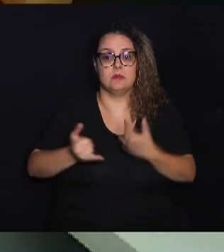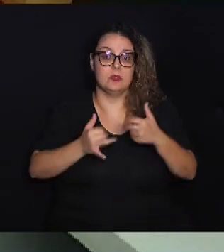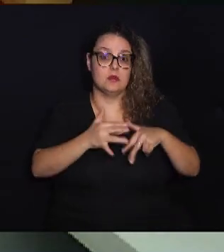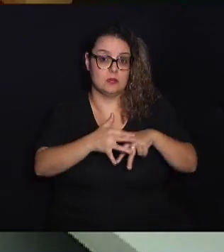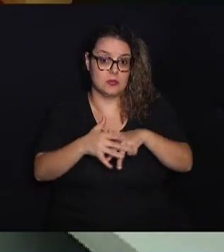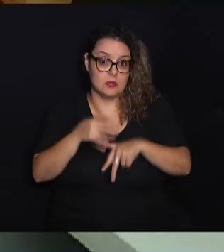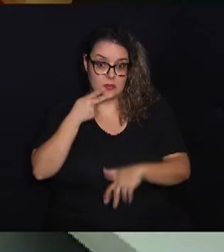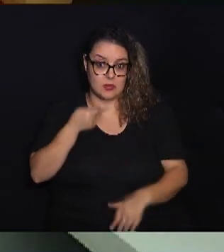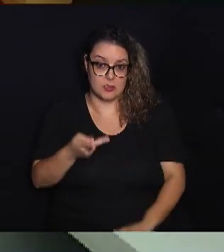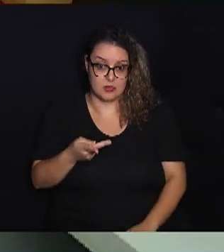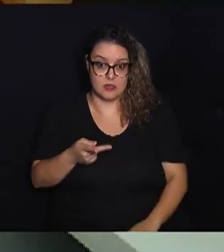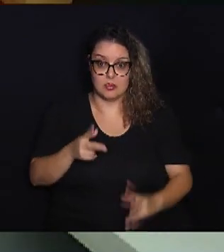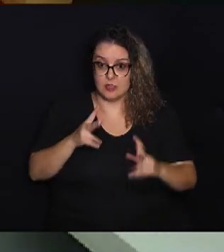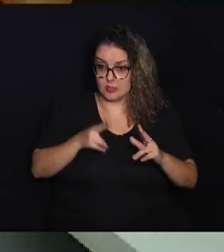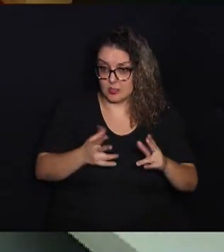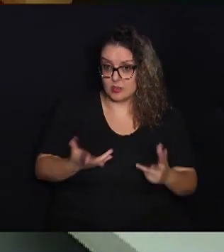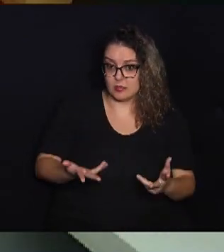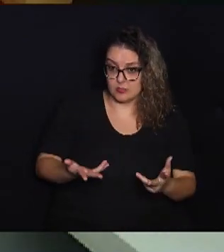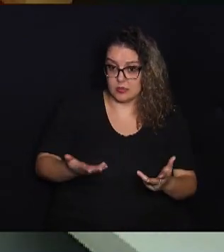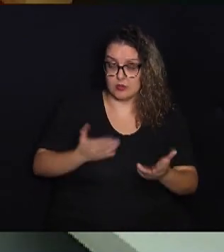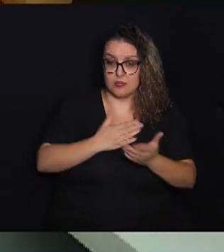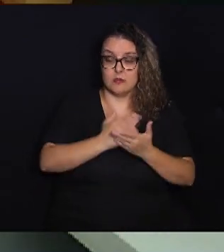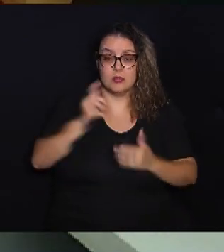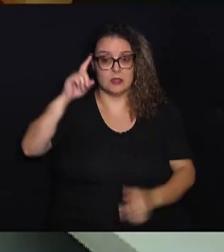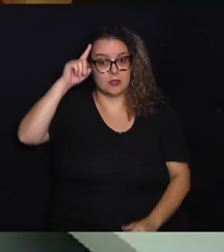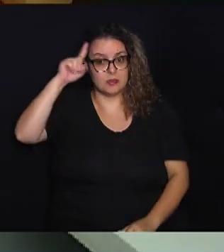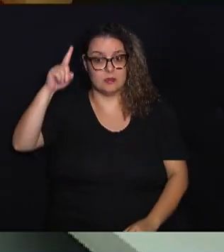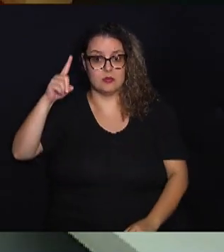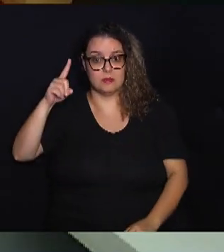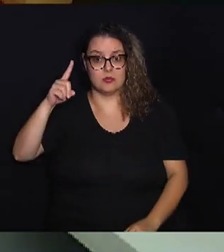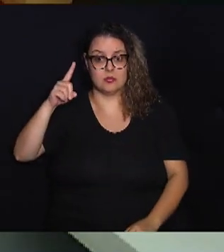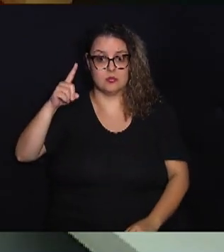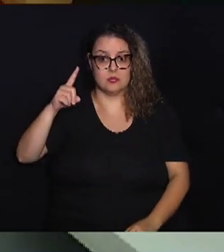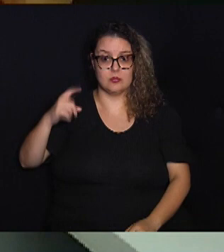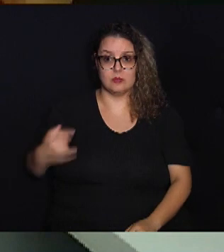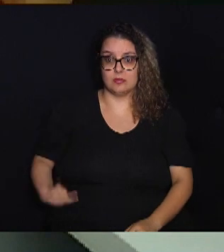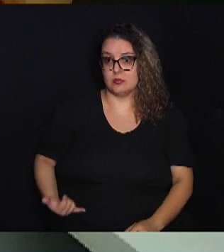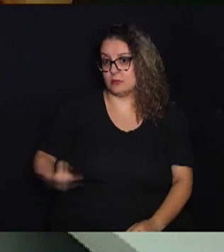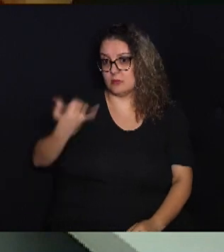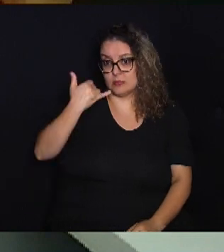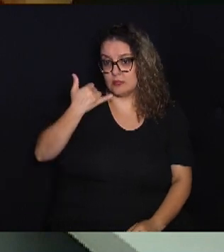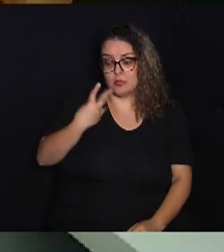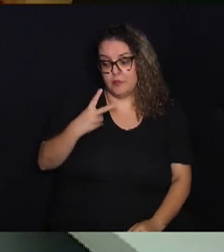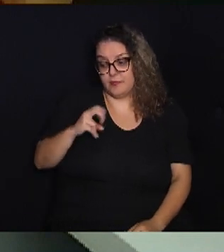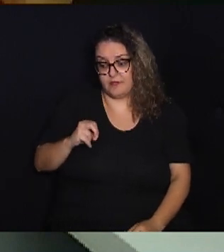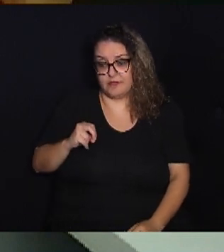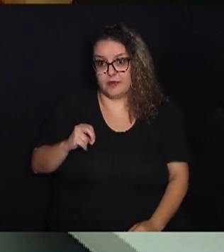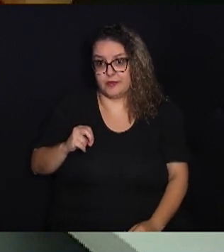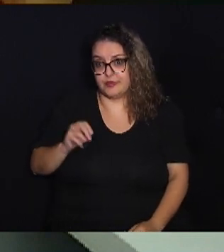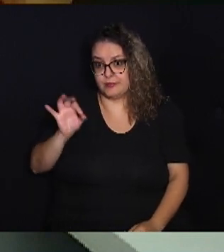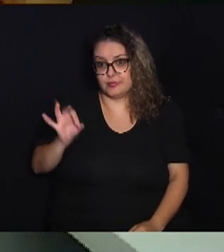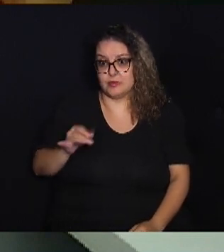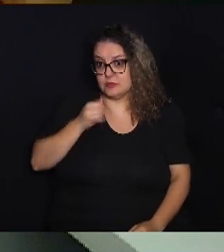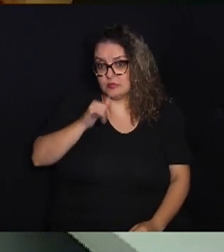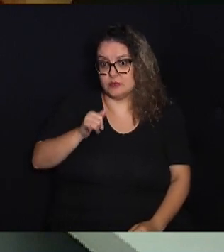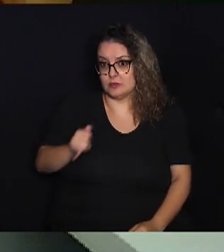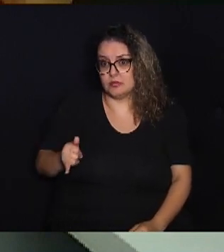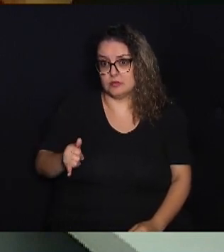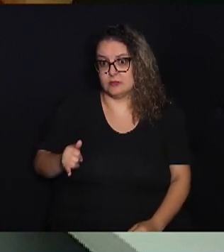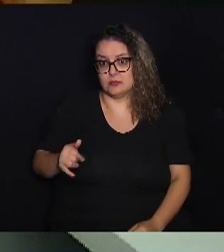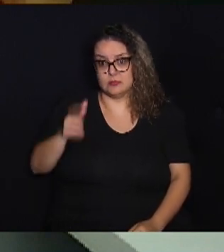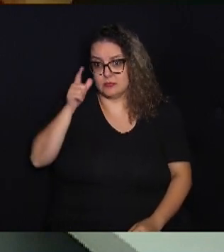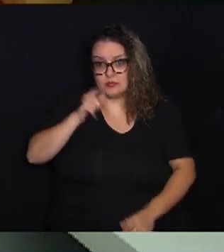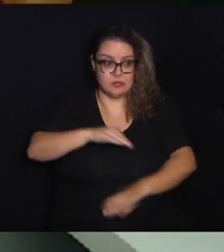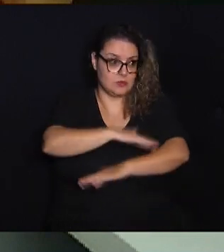que é a mesma coisa que você tentar começar o dia com o celular com 20% de carga. Então você não vai durar o dia inteiro,